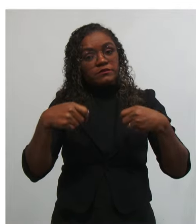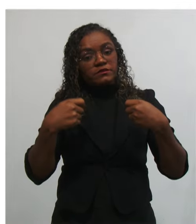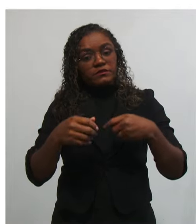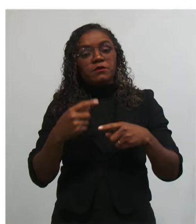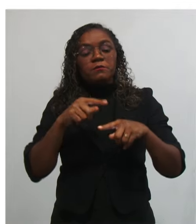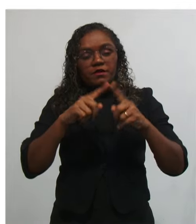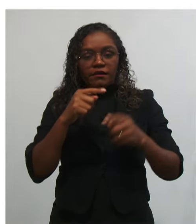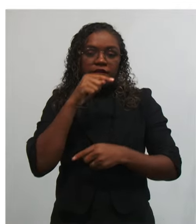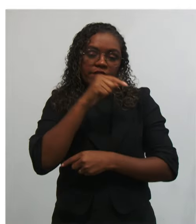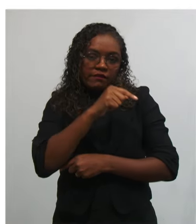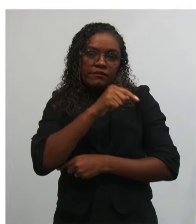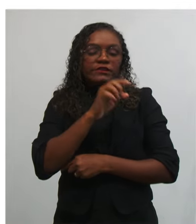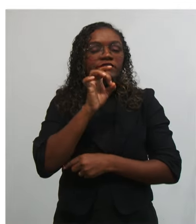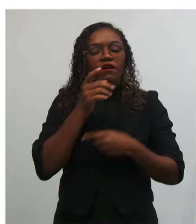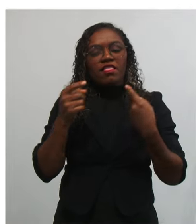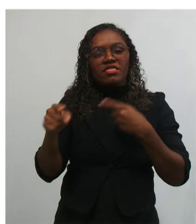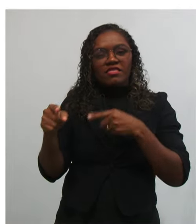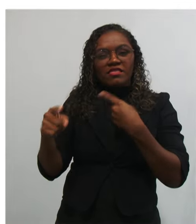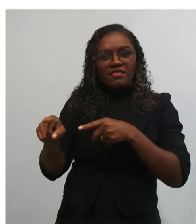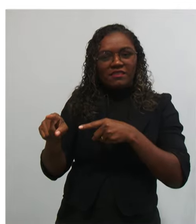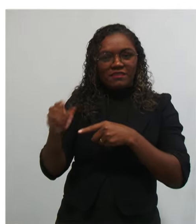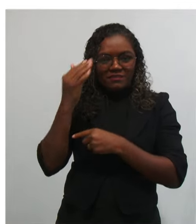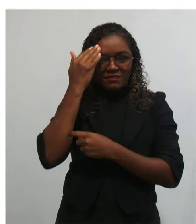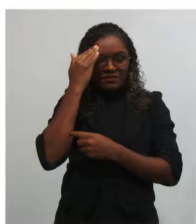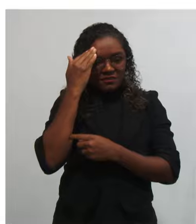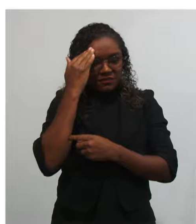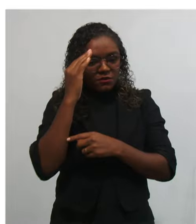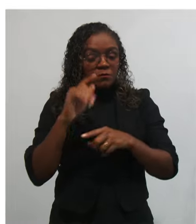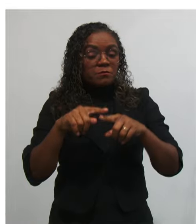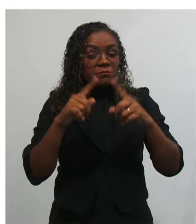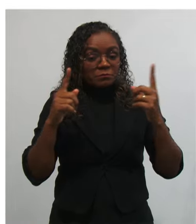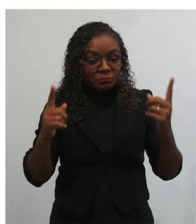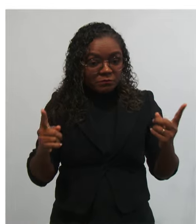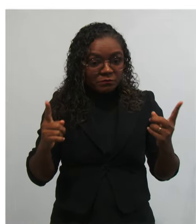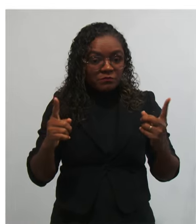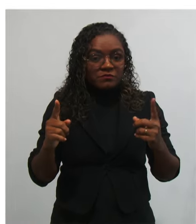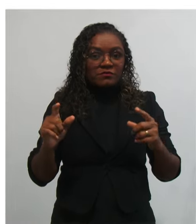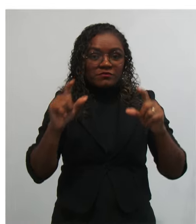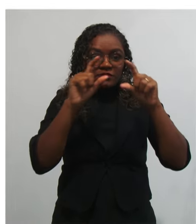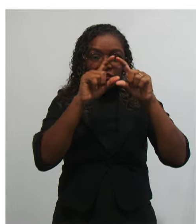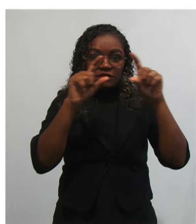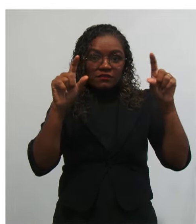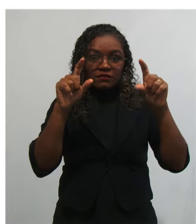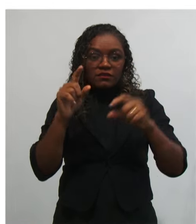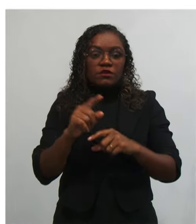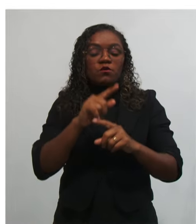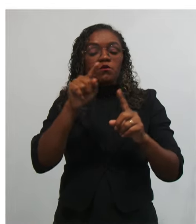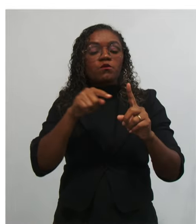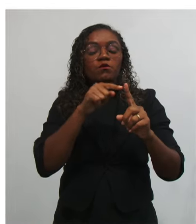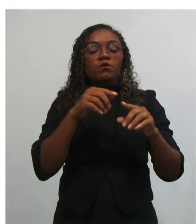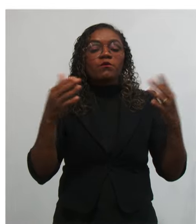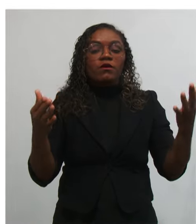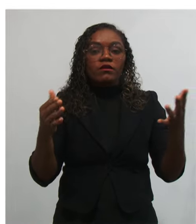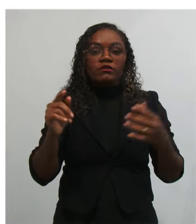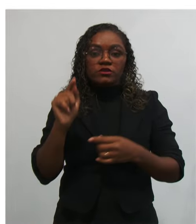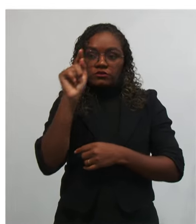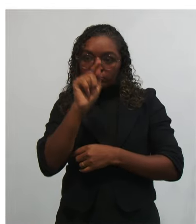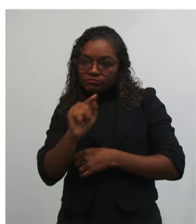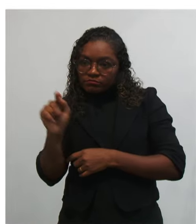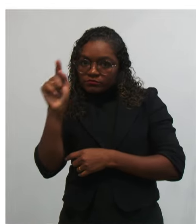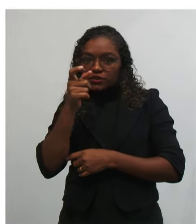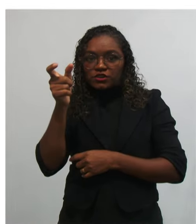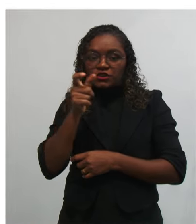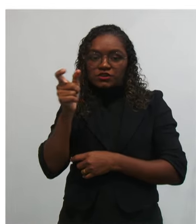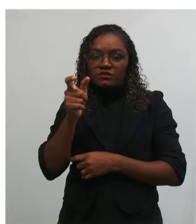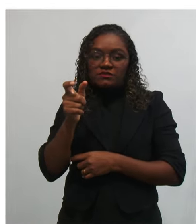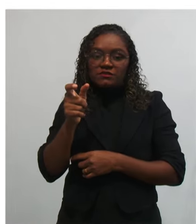ironia então em encontre eh pela pelo enunciado o aluno alcançou o objetivo que era encontrar onde estava